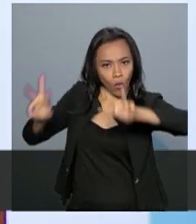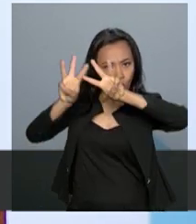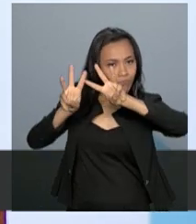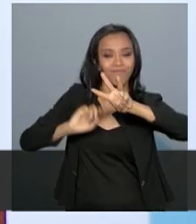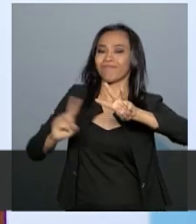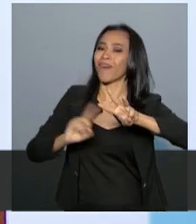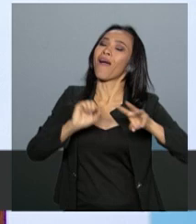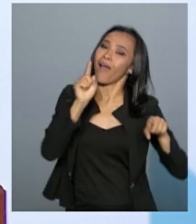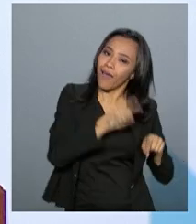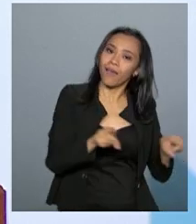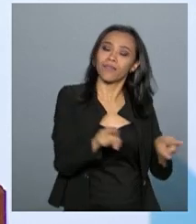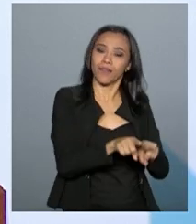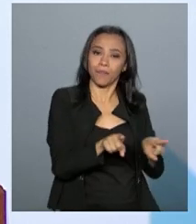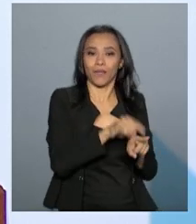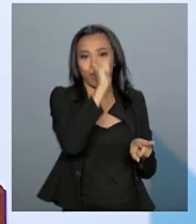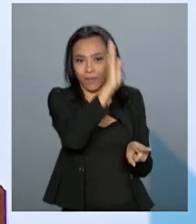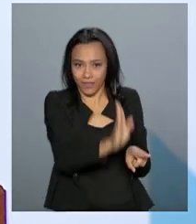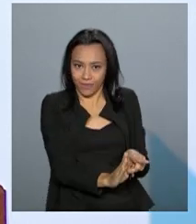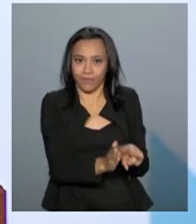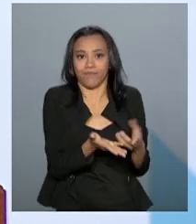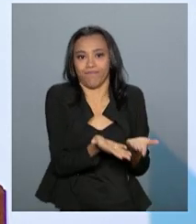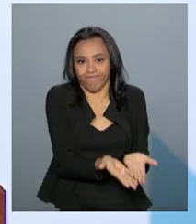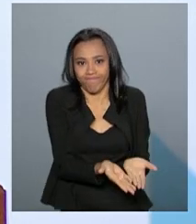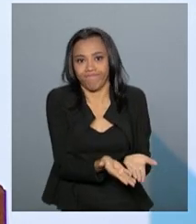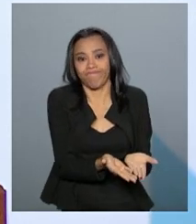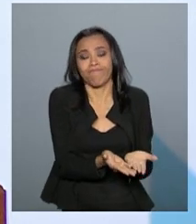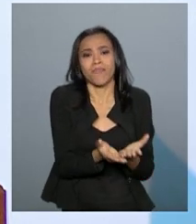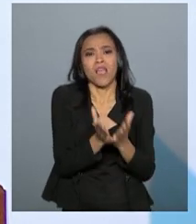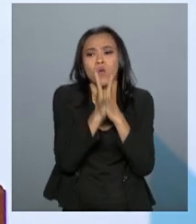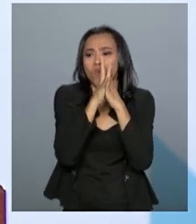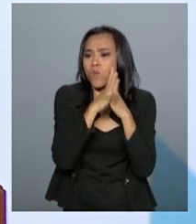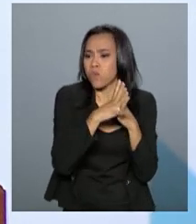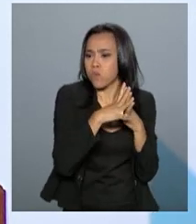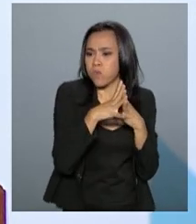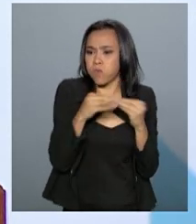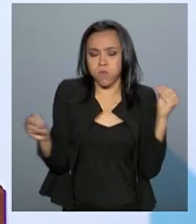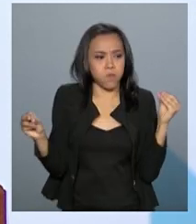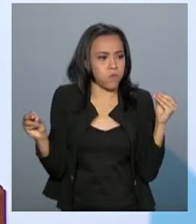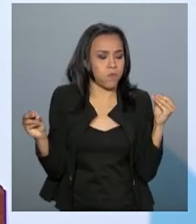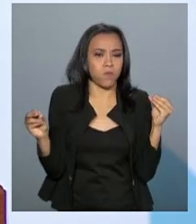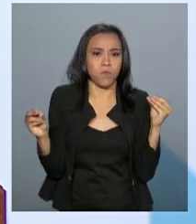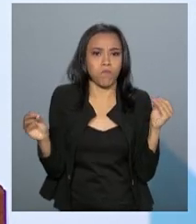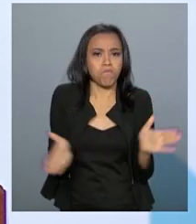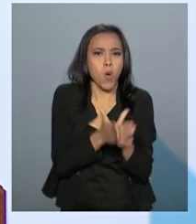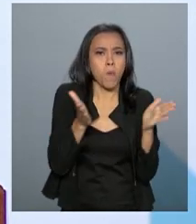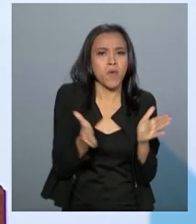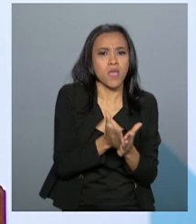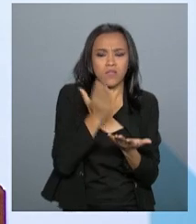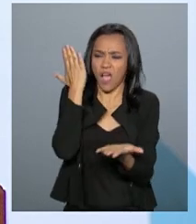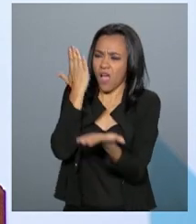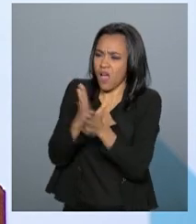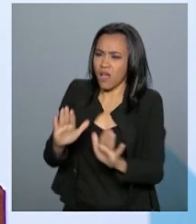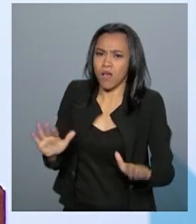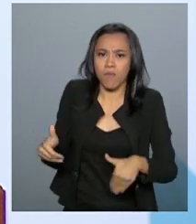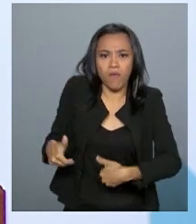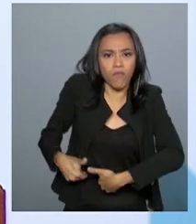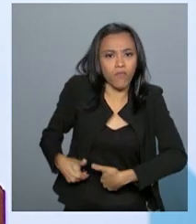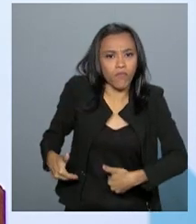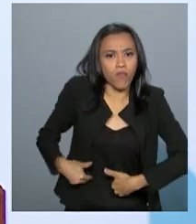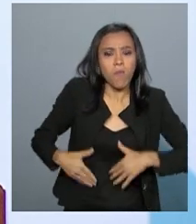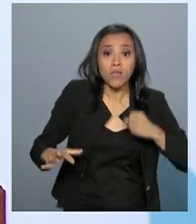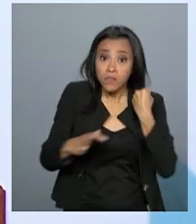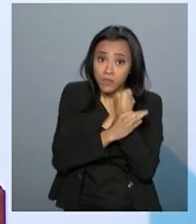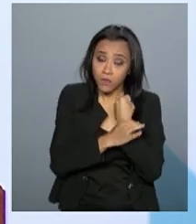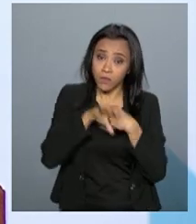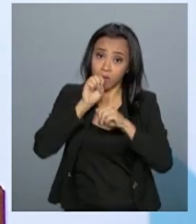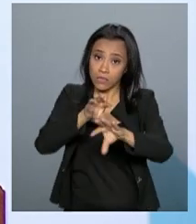para o brasil erradicar a pobreza acabar com a fome assegurar educação de